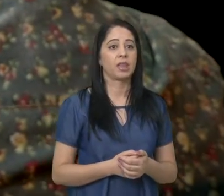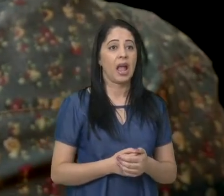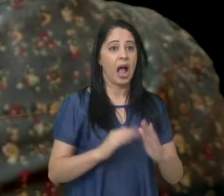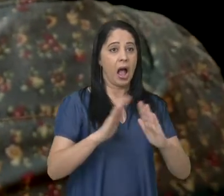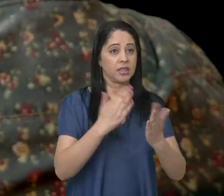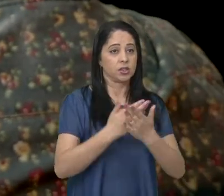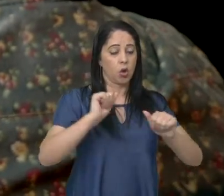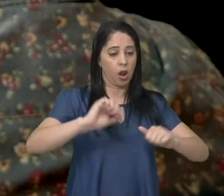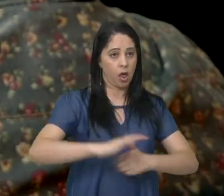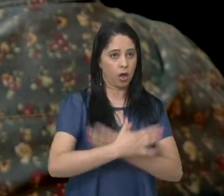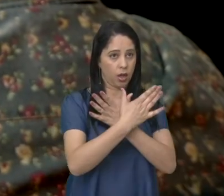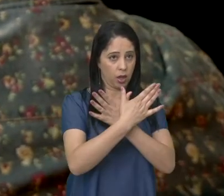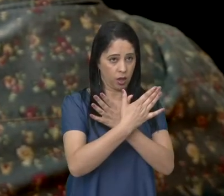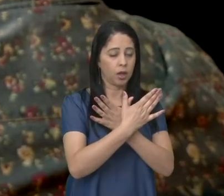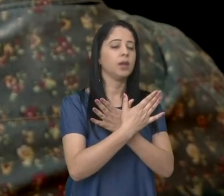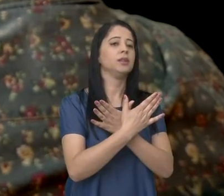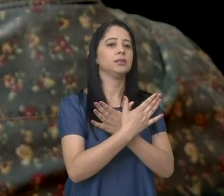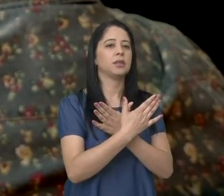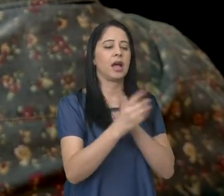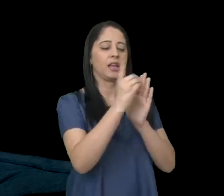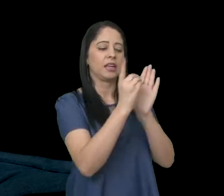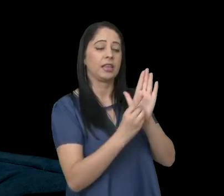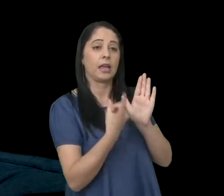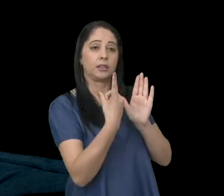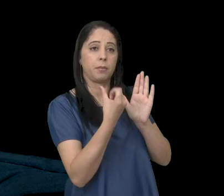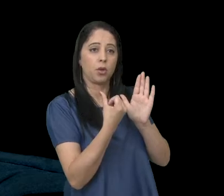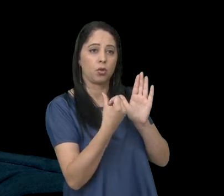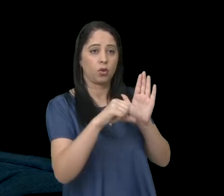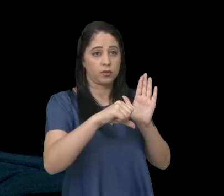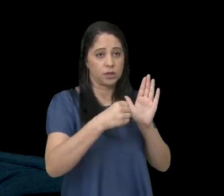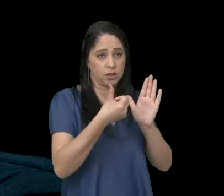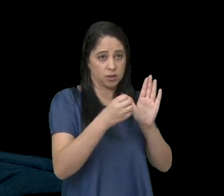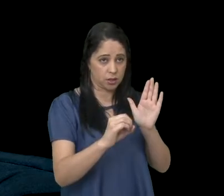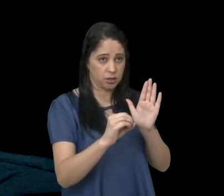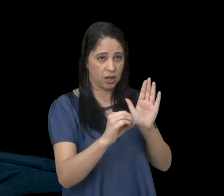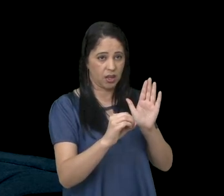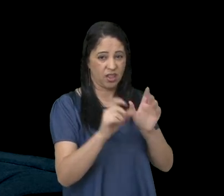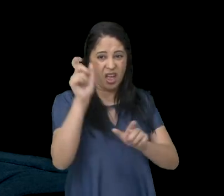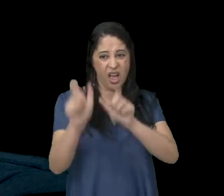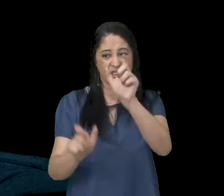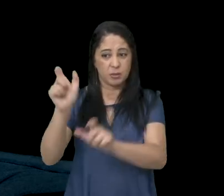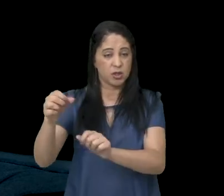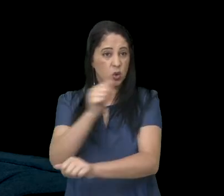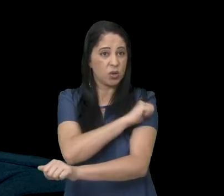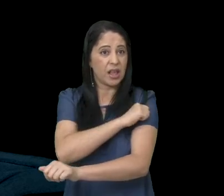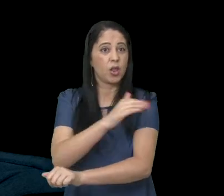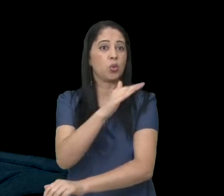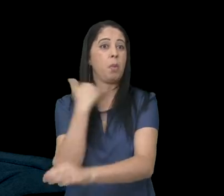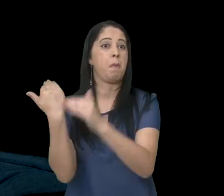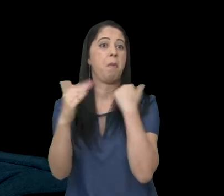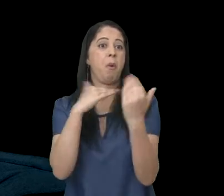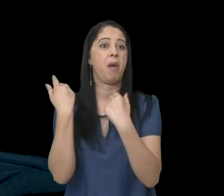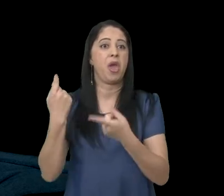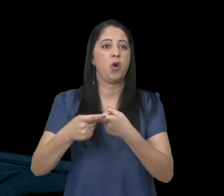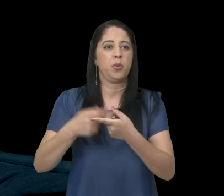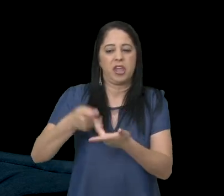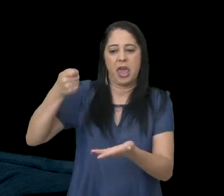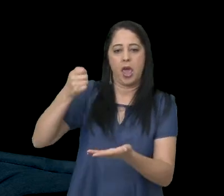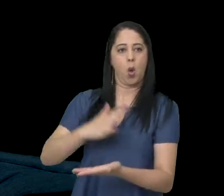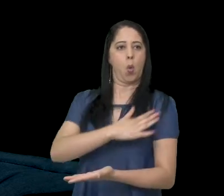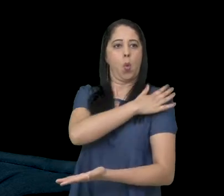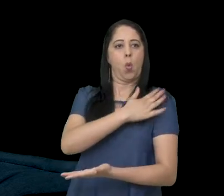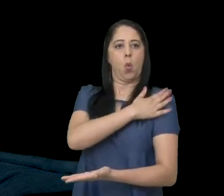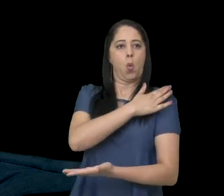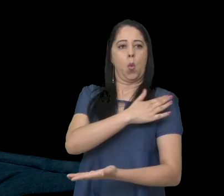nós tivemos estudantes do ITA na década de 60 que morreram, né, na ditadura, já em 73,